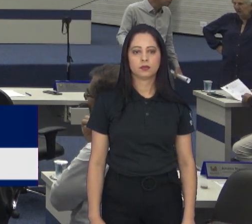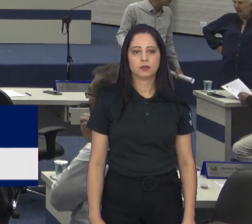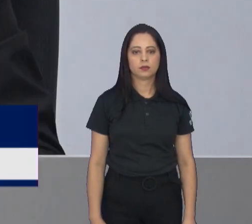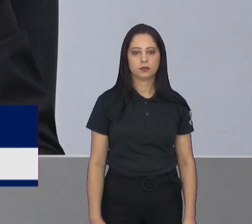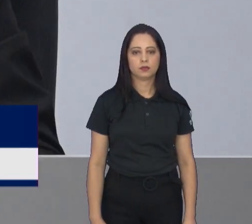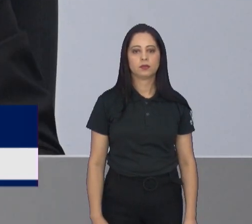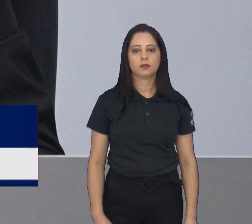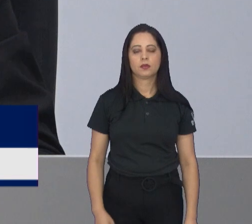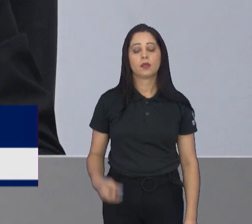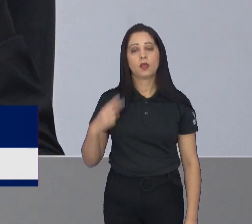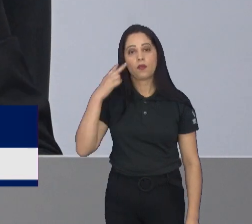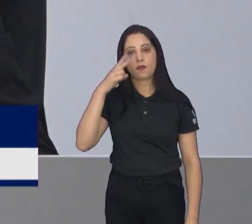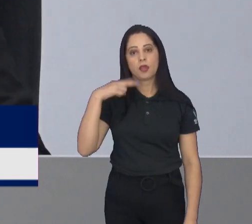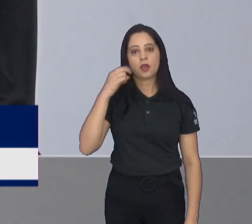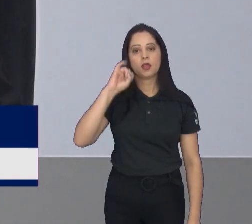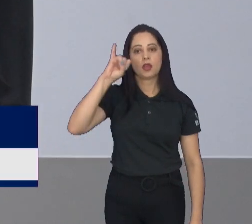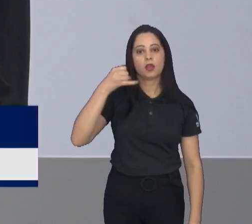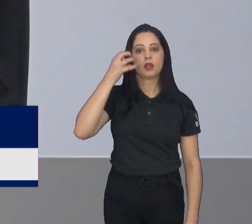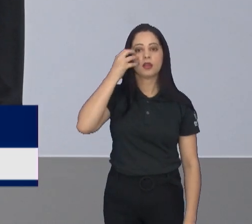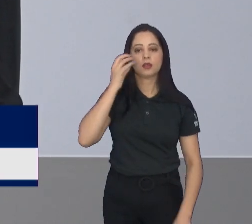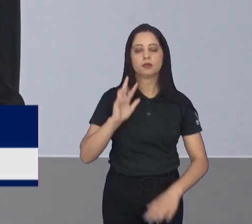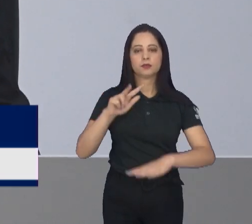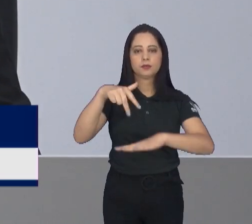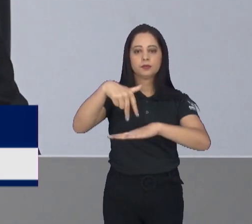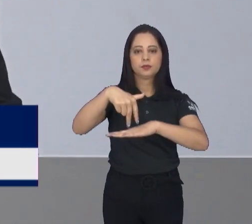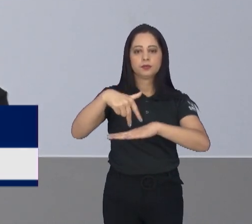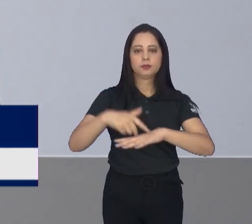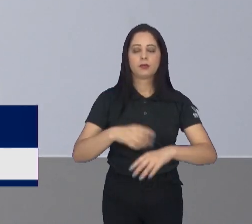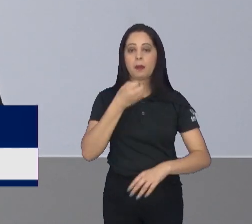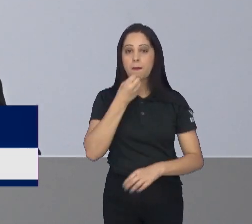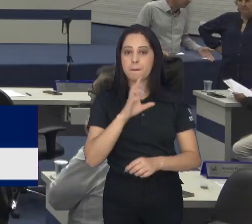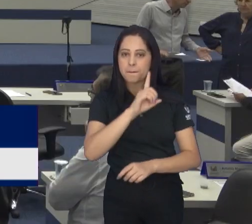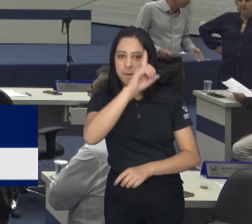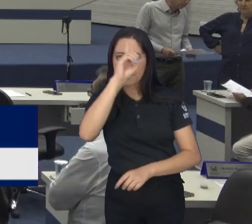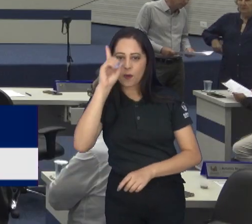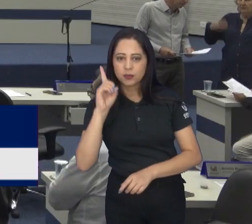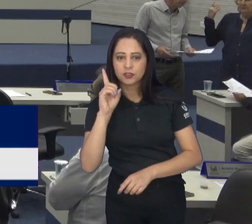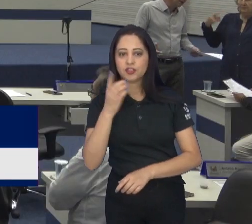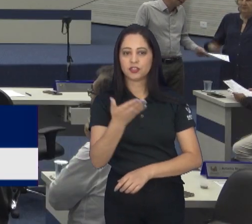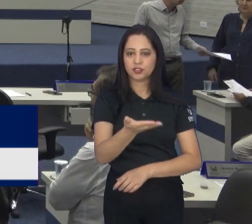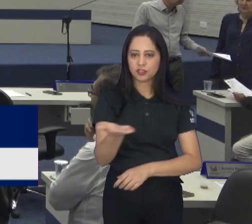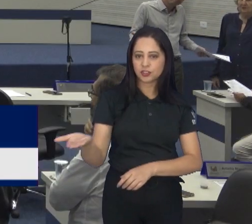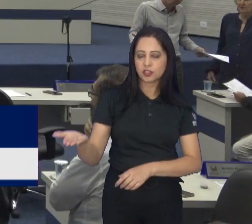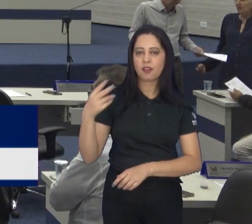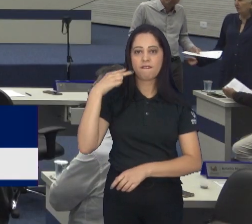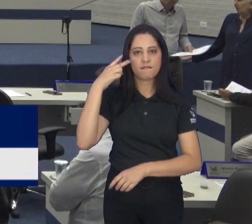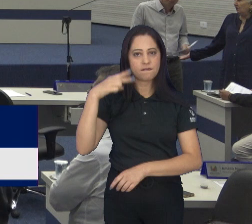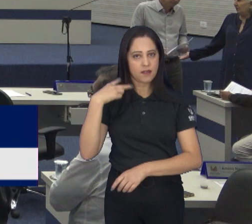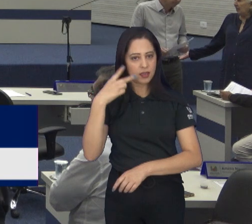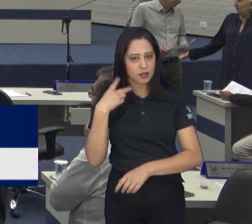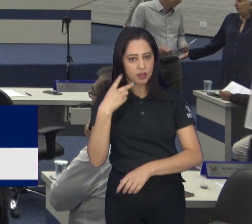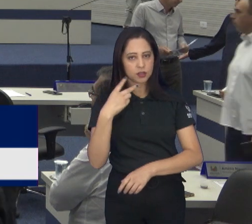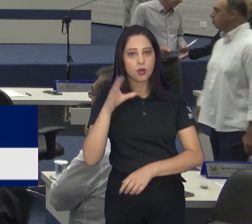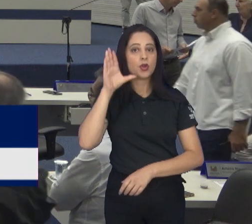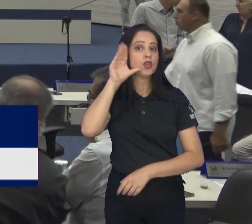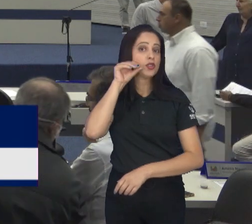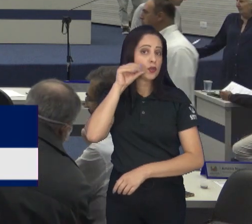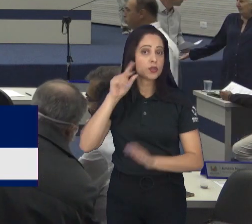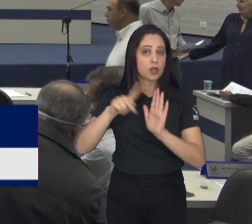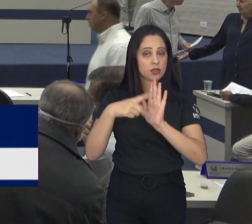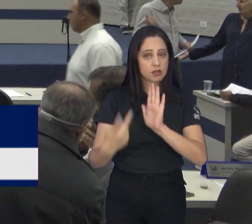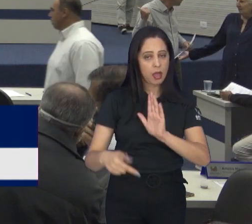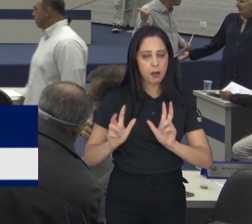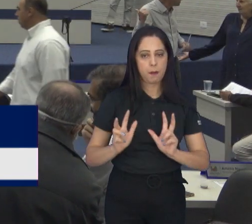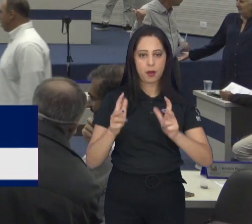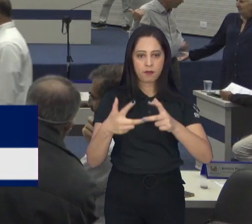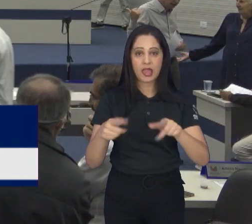Com a palavra, a vereadora Juliana Fraga. Bom dia, senhor presidente, senhores vereadores, funcionários da casa, todos